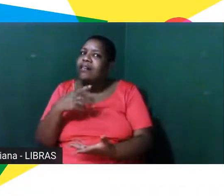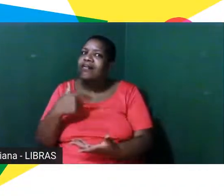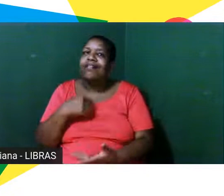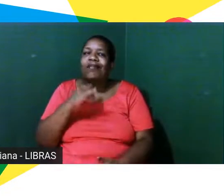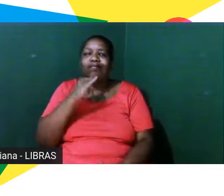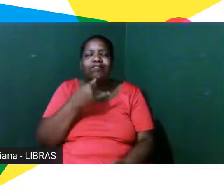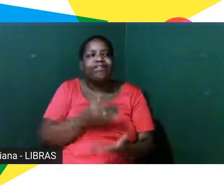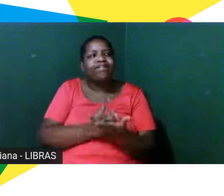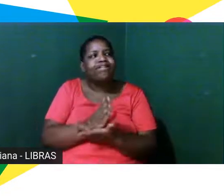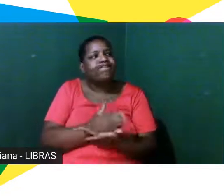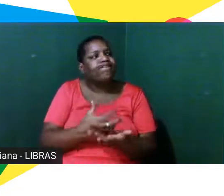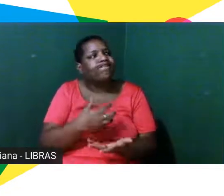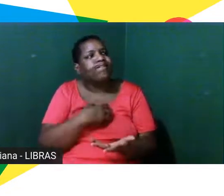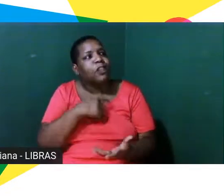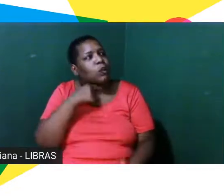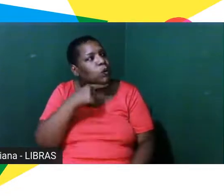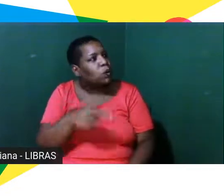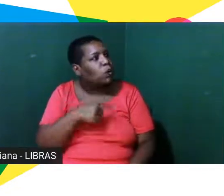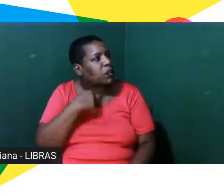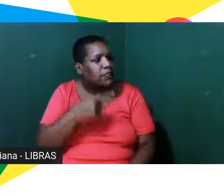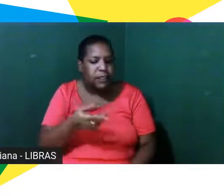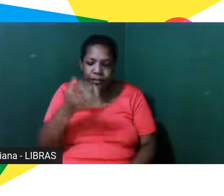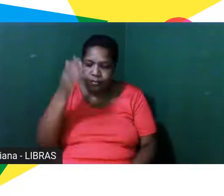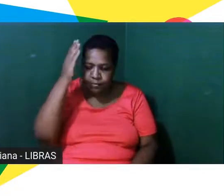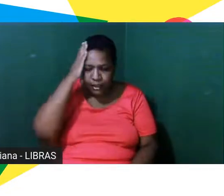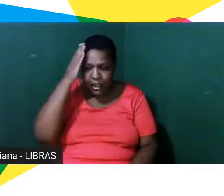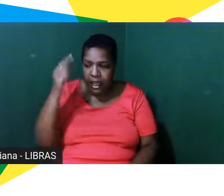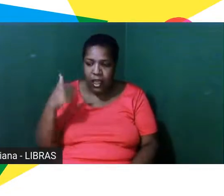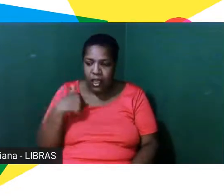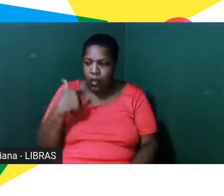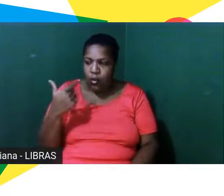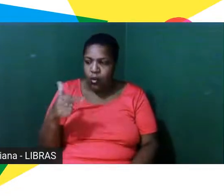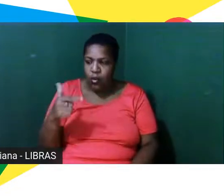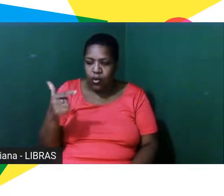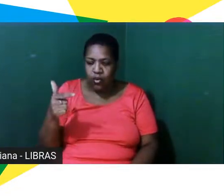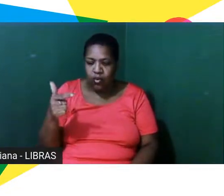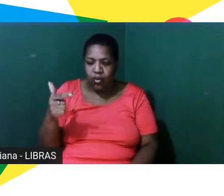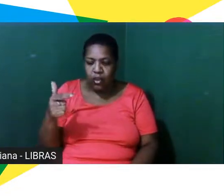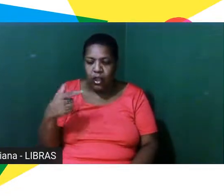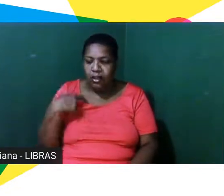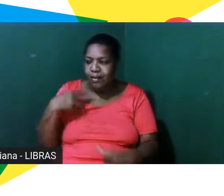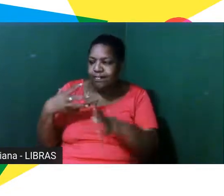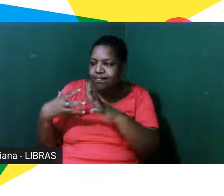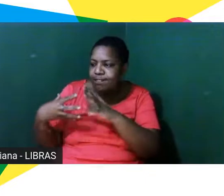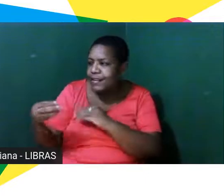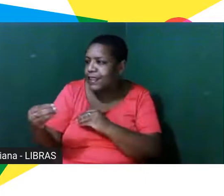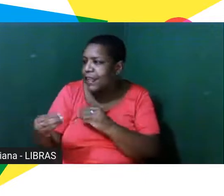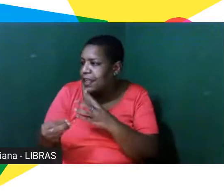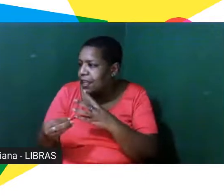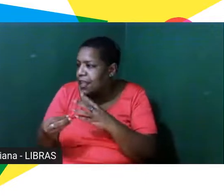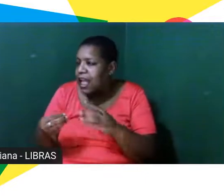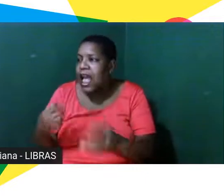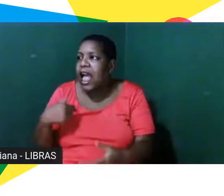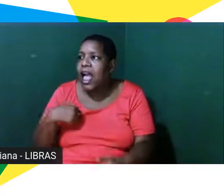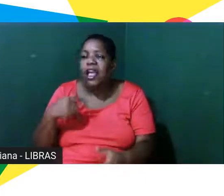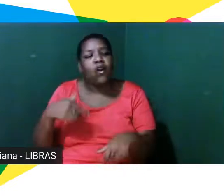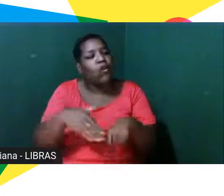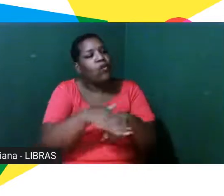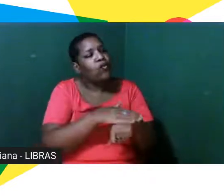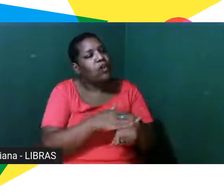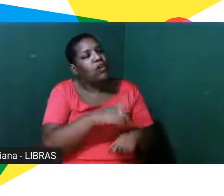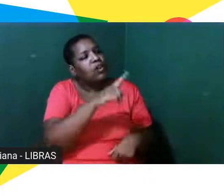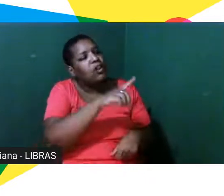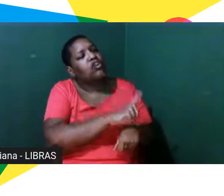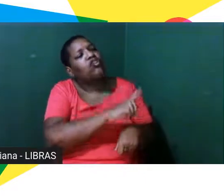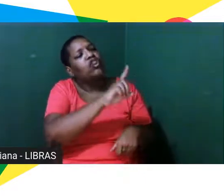chateado de não ter conseguido fazer isso e eu não tinha muita saída até o falar com